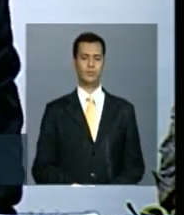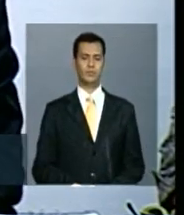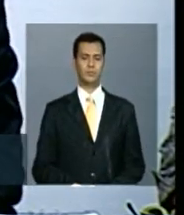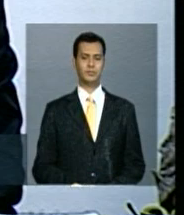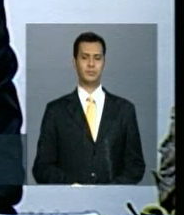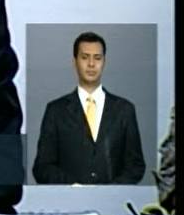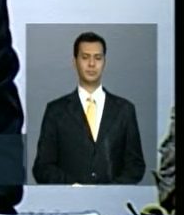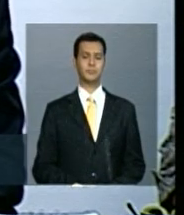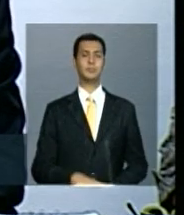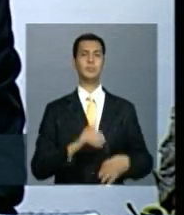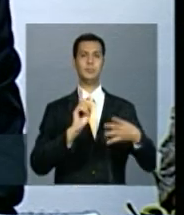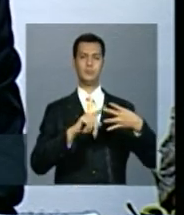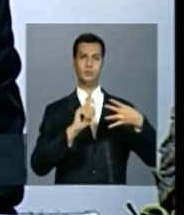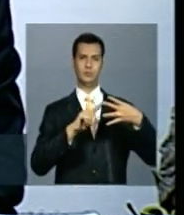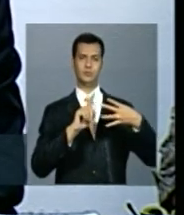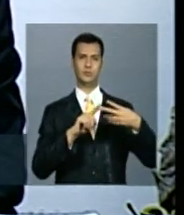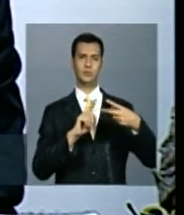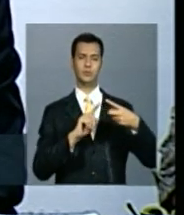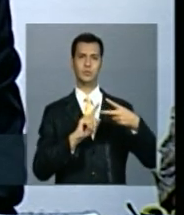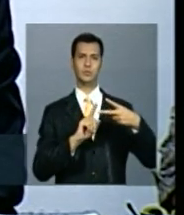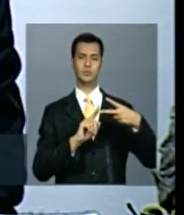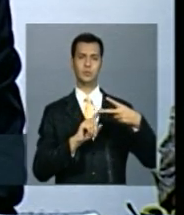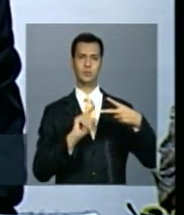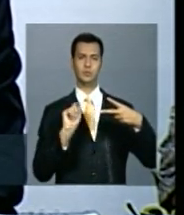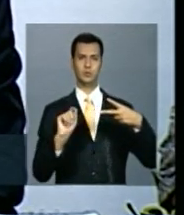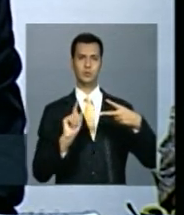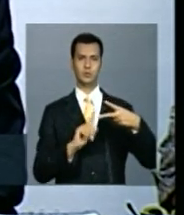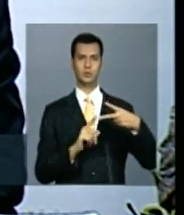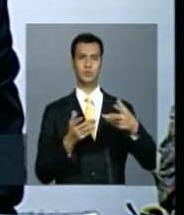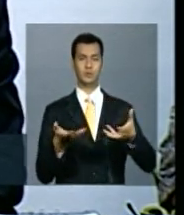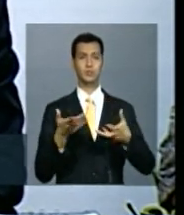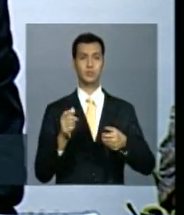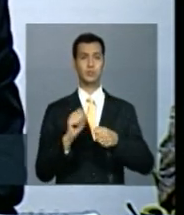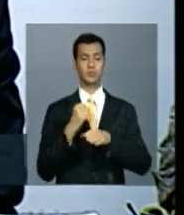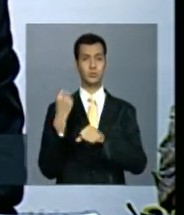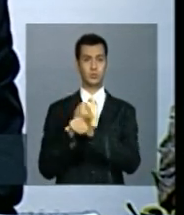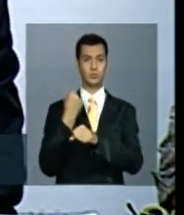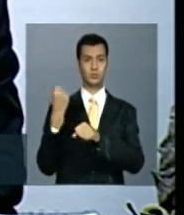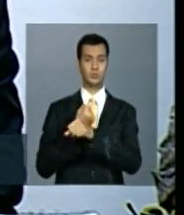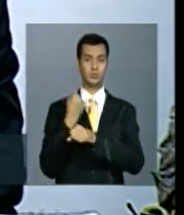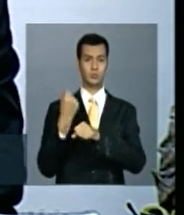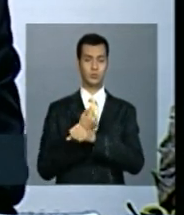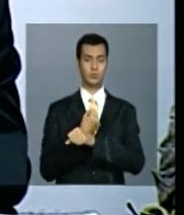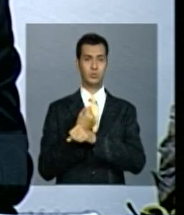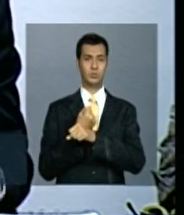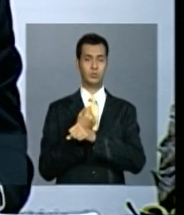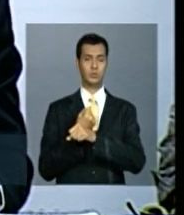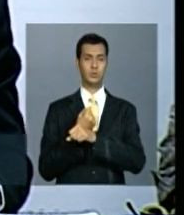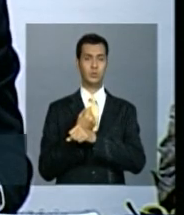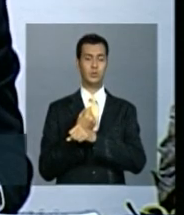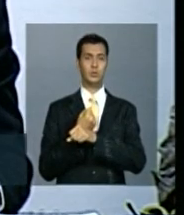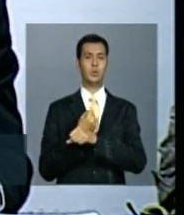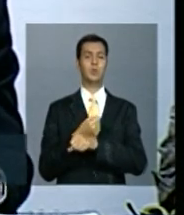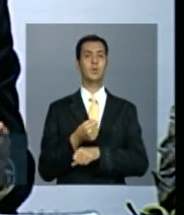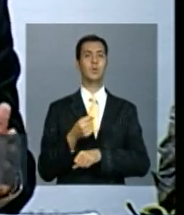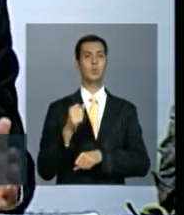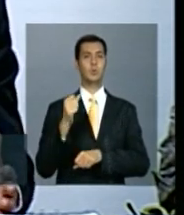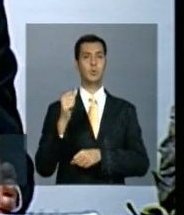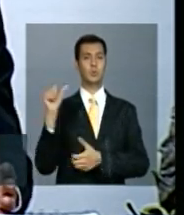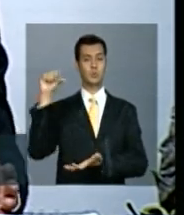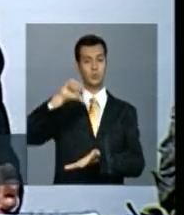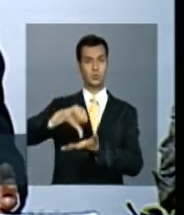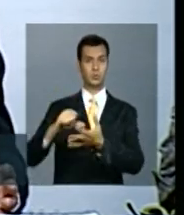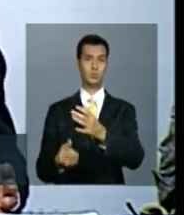reorganização dos serviços é buscar construir unidades básicas de saúde no setor censitário de IBGE onde se